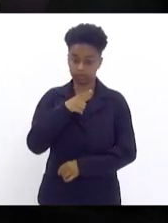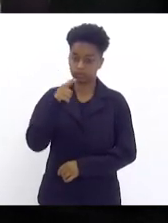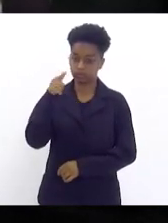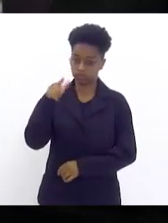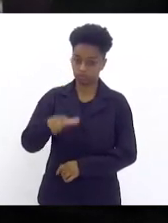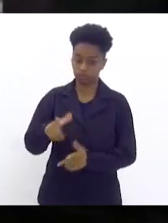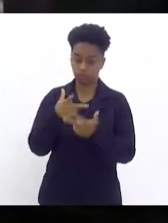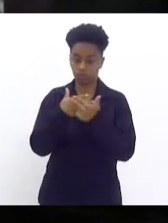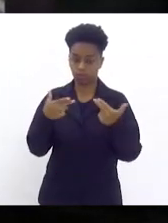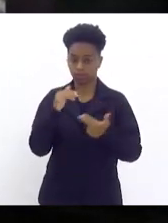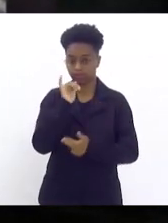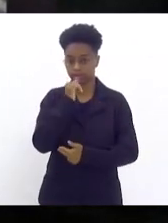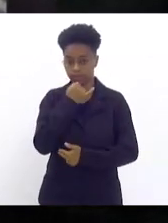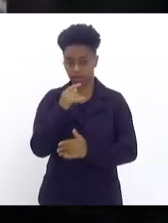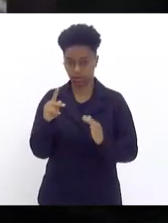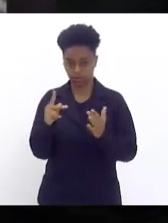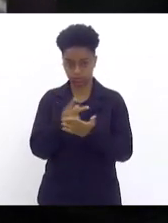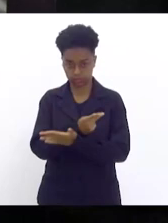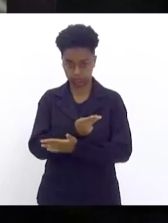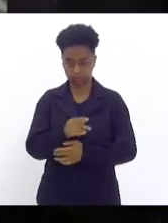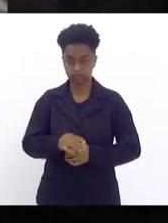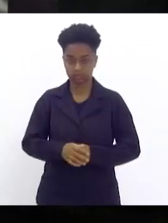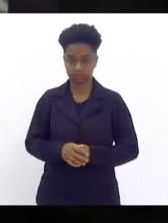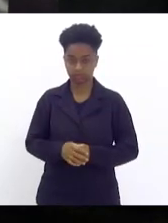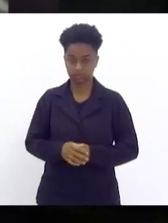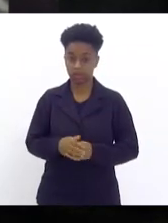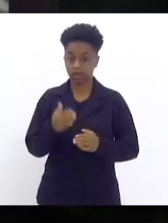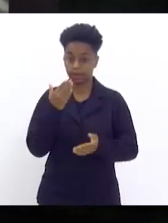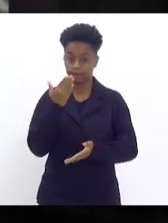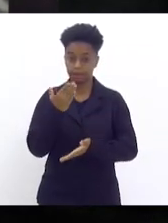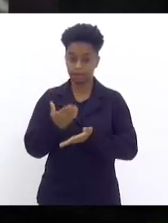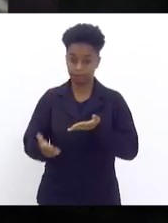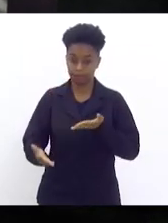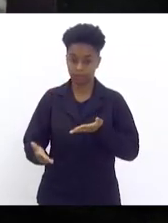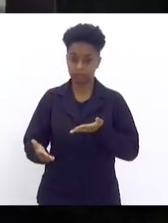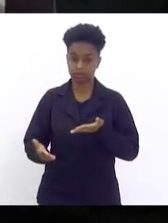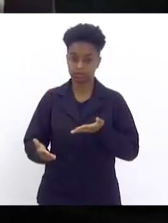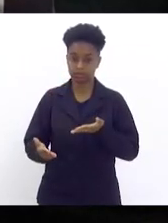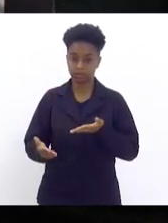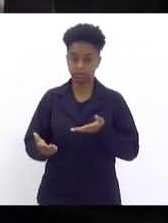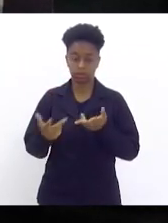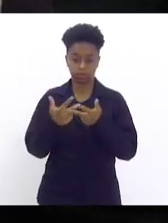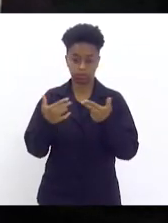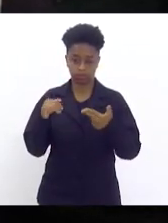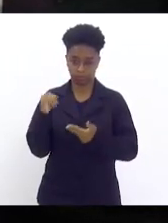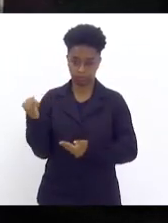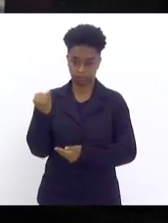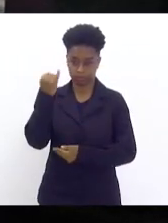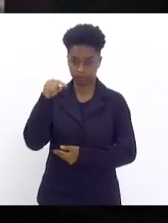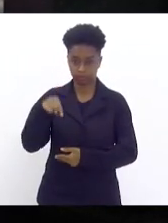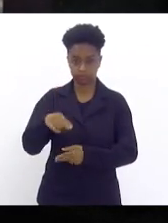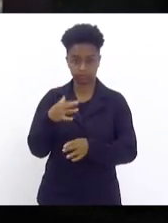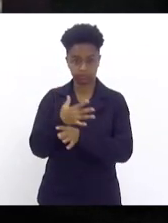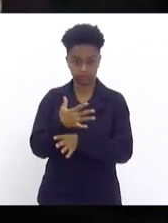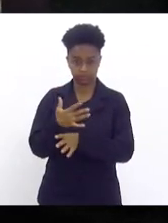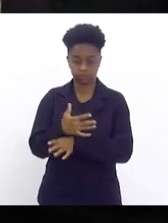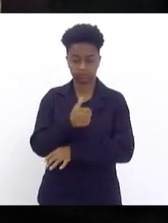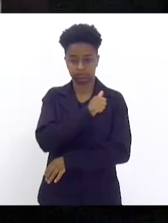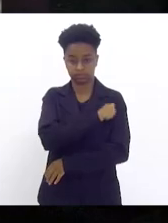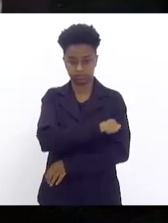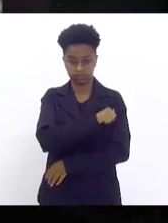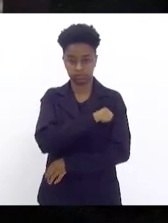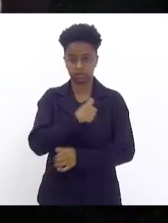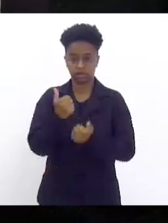triste que foi a perda de um quadro importante para a cidade do Rio de Janeiro a subprefeita